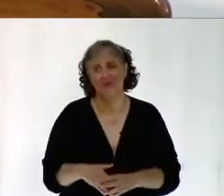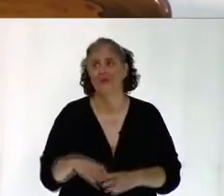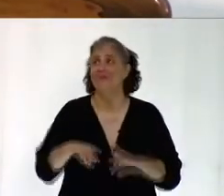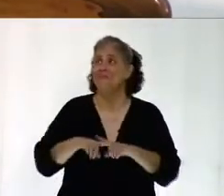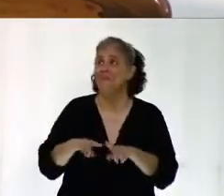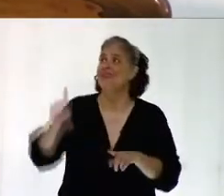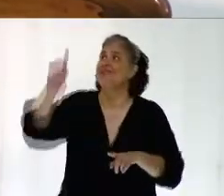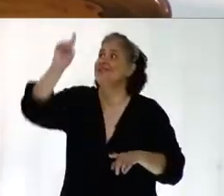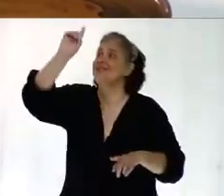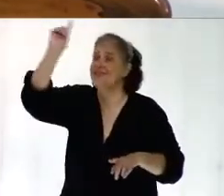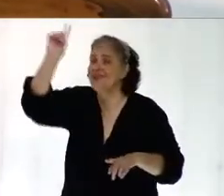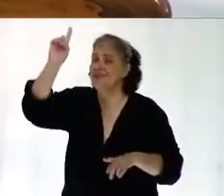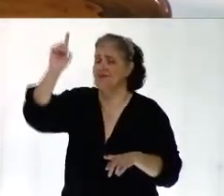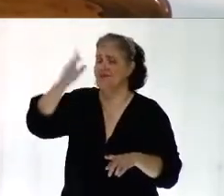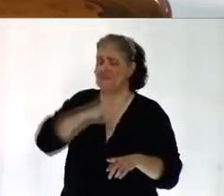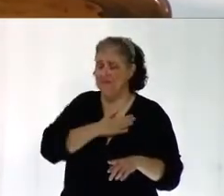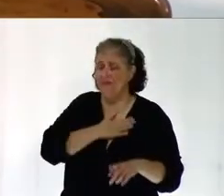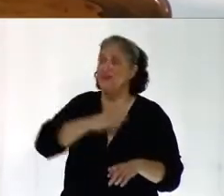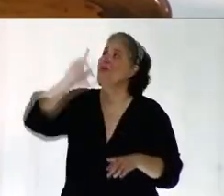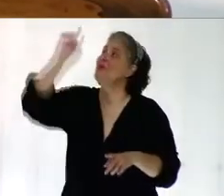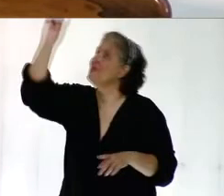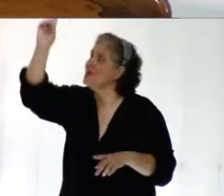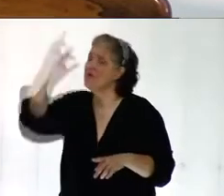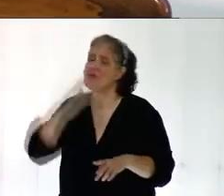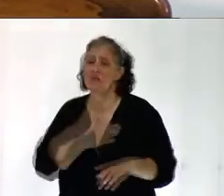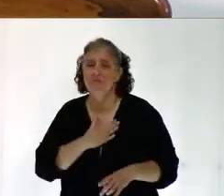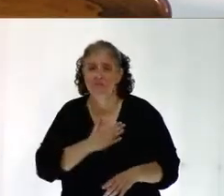meu deus é meu deus